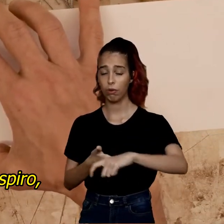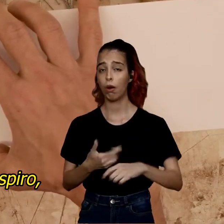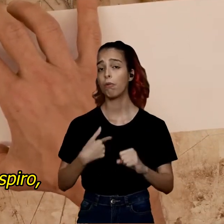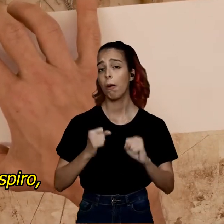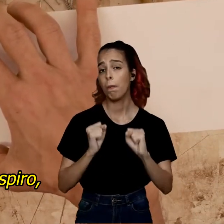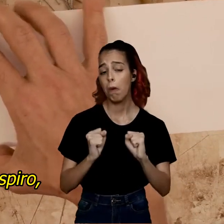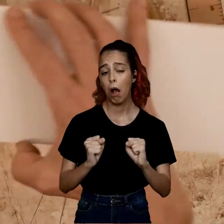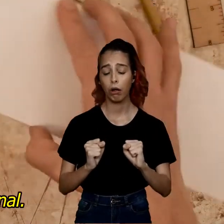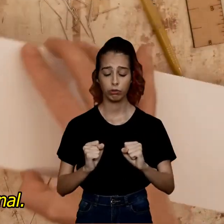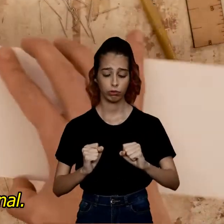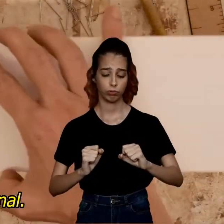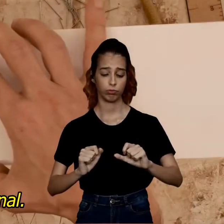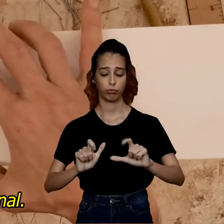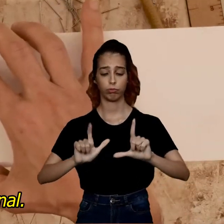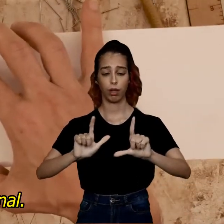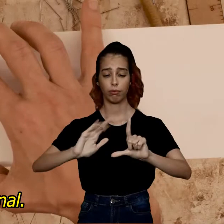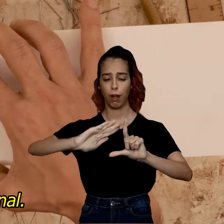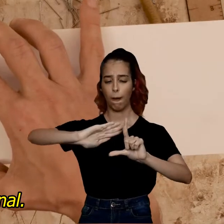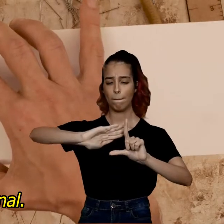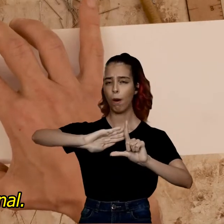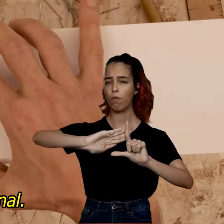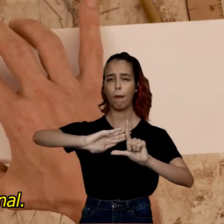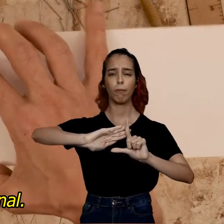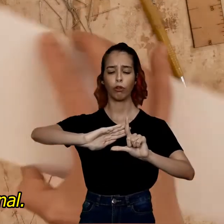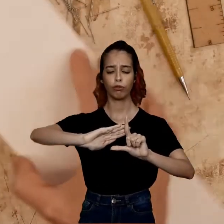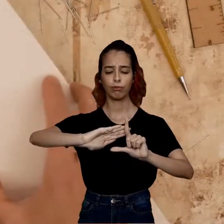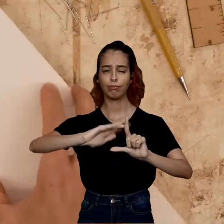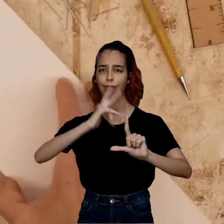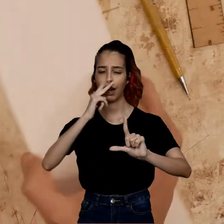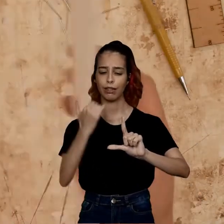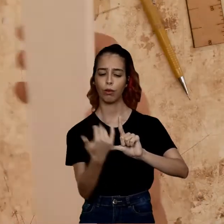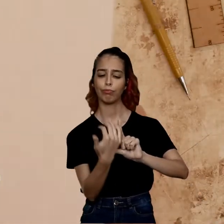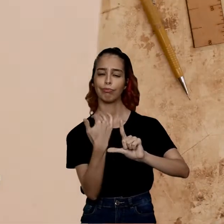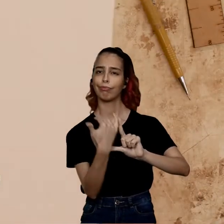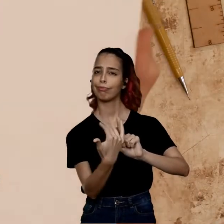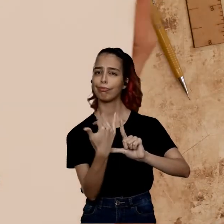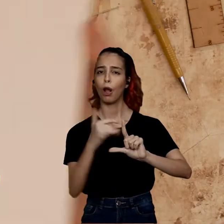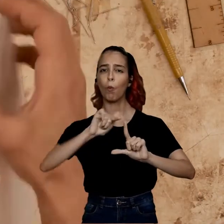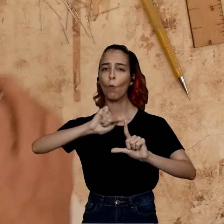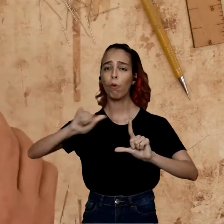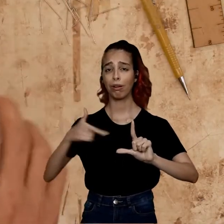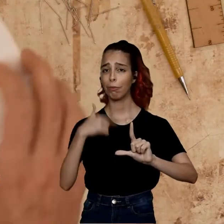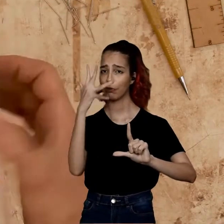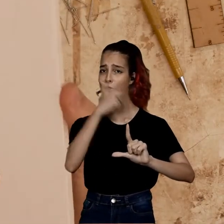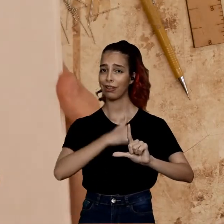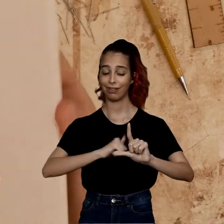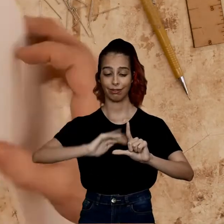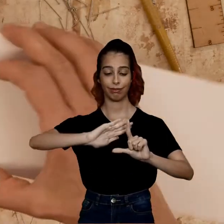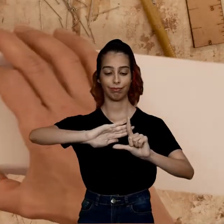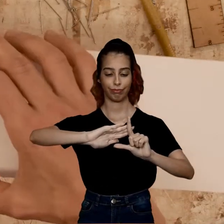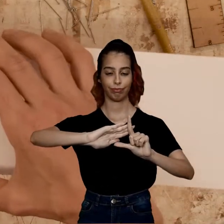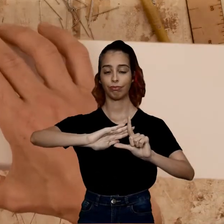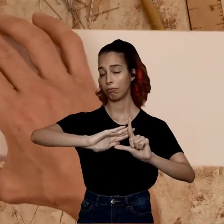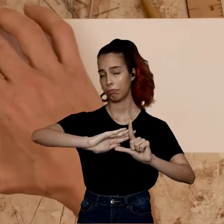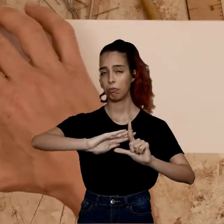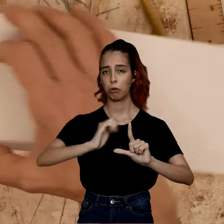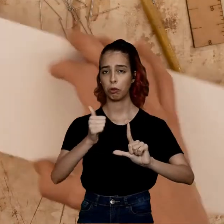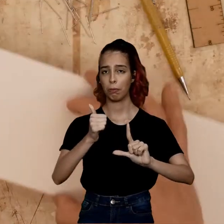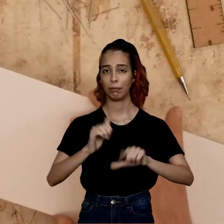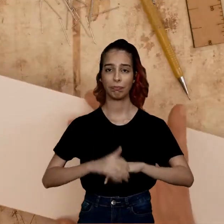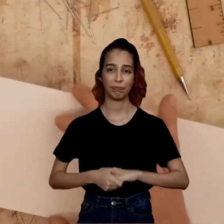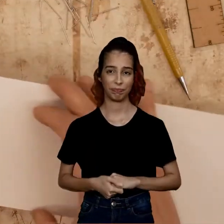respiro, eu acho até bonito aqui. Então ela não vai chegar até o final. O importante é que eu vou utilizar o tamanho da